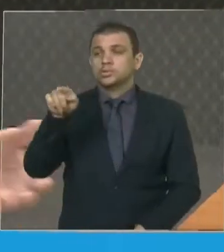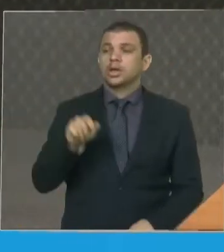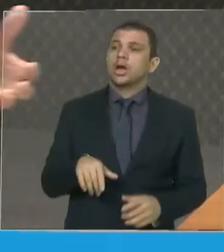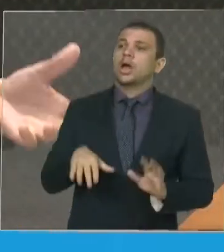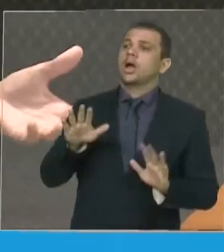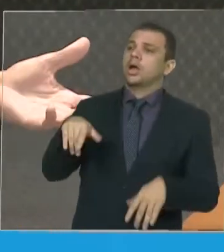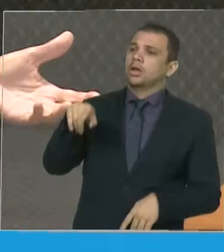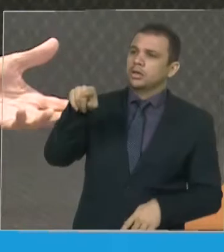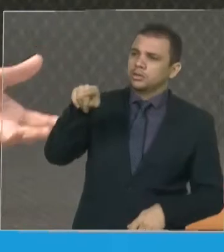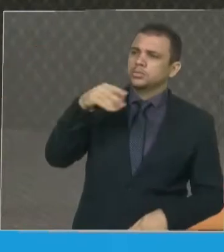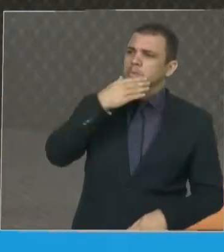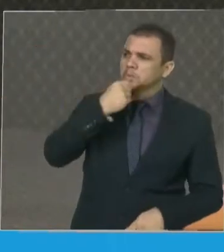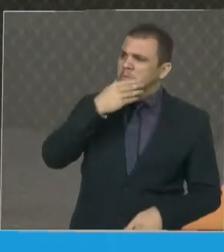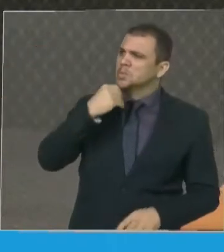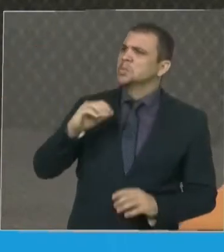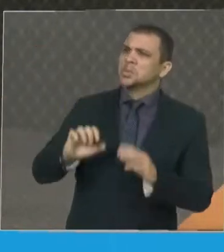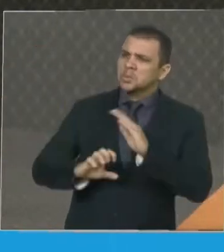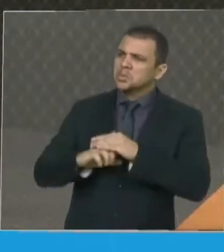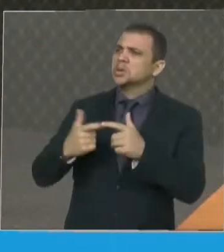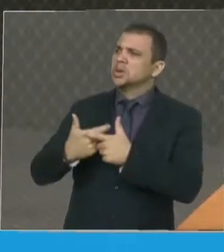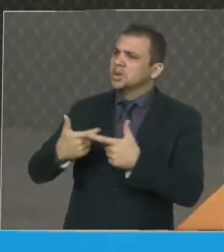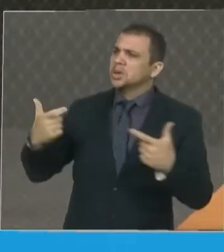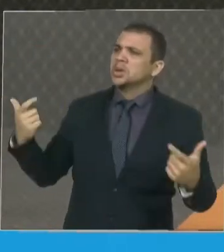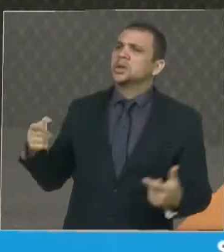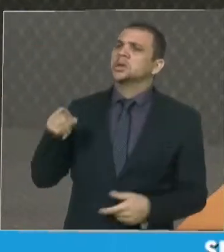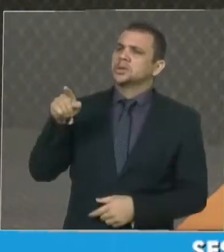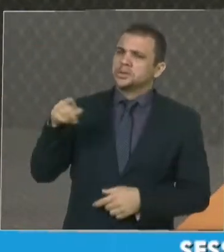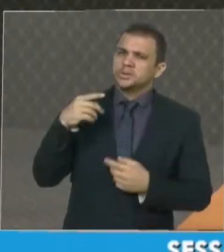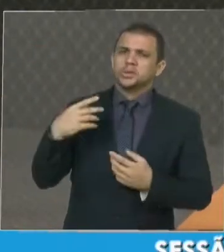tem isso, como isso? Pessoas devem